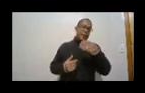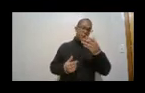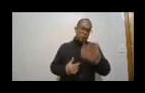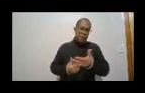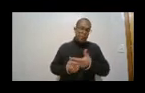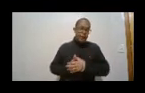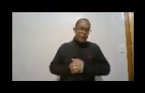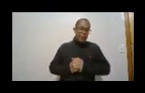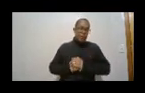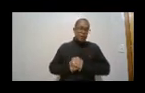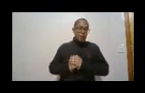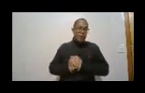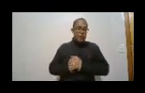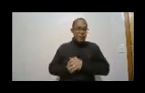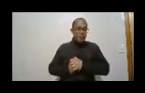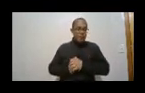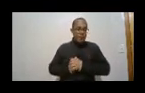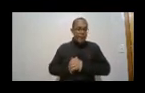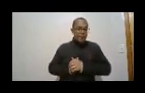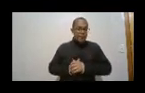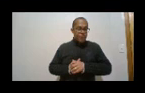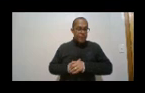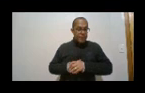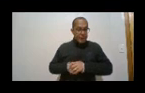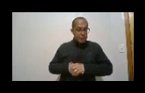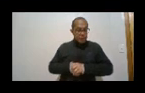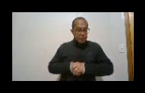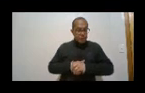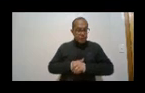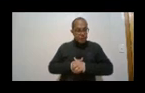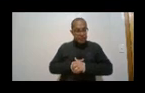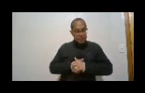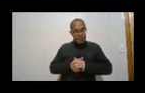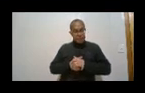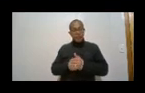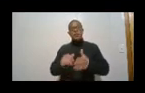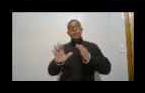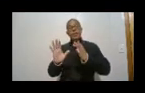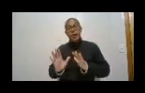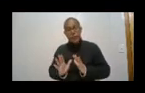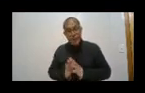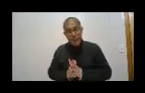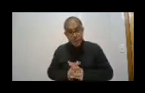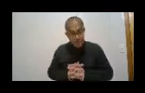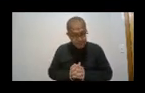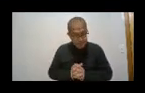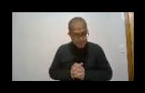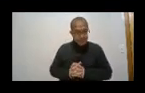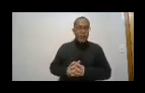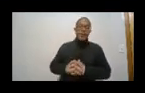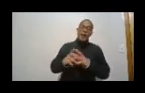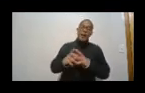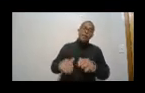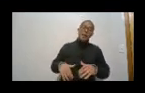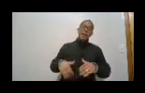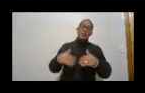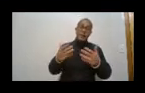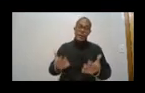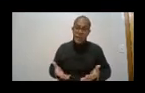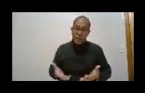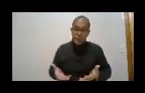quê? Para que eu tenha o meu efeito. Então, se eu tenho, por exemplo, um problema cardíaco, uma insuficiência cardíaca, isso não vai acontecer.